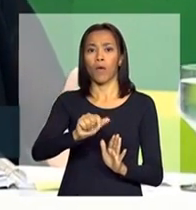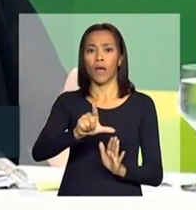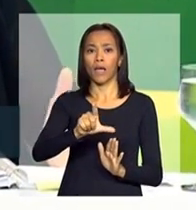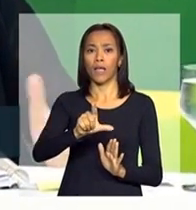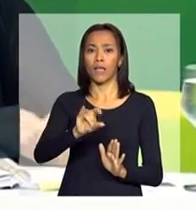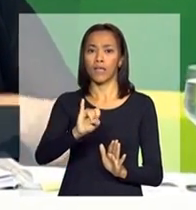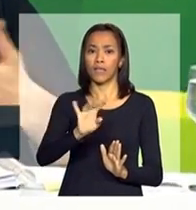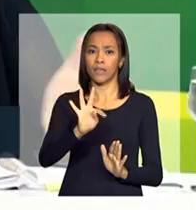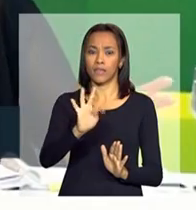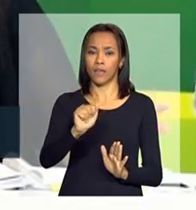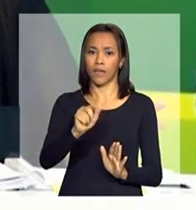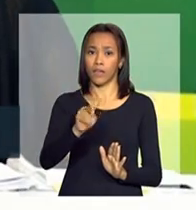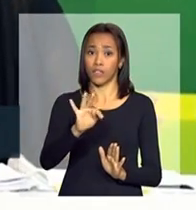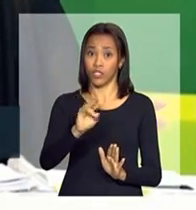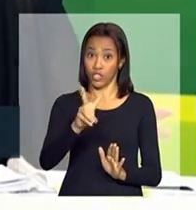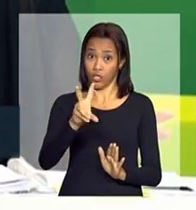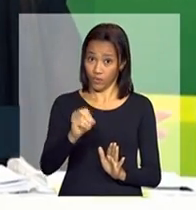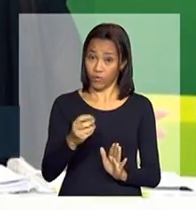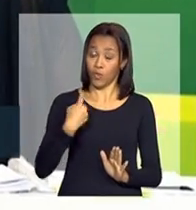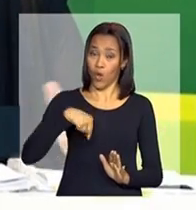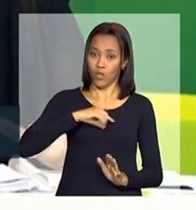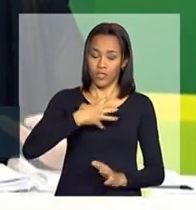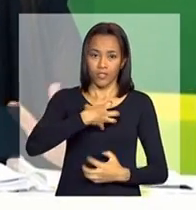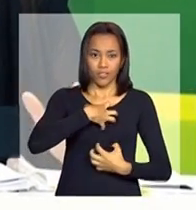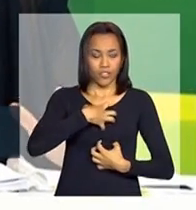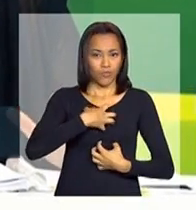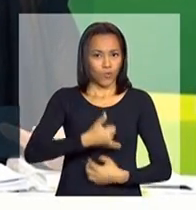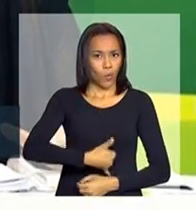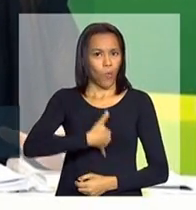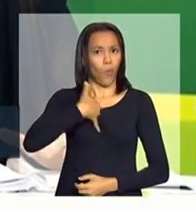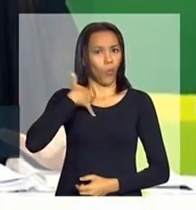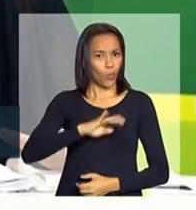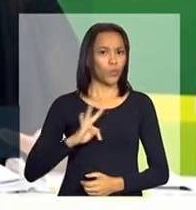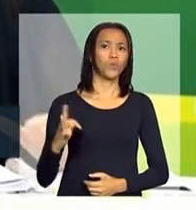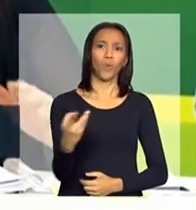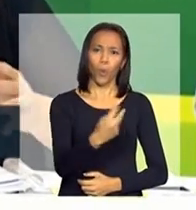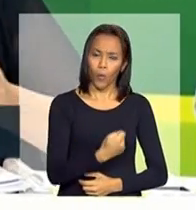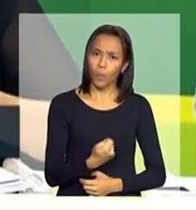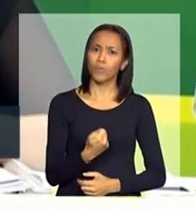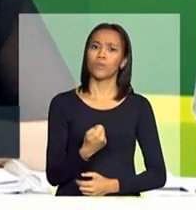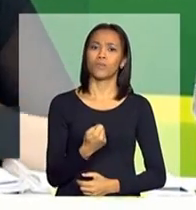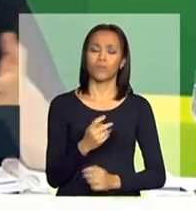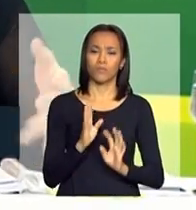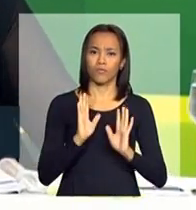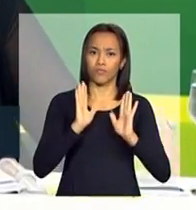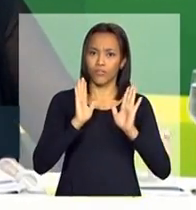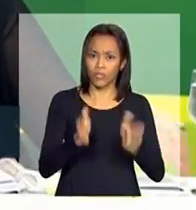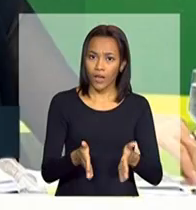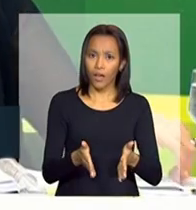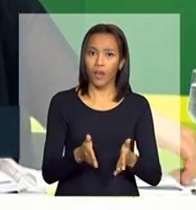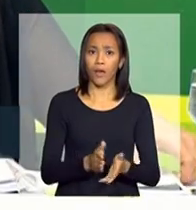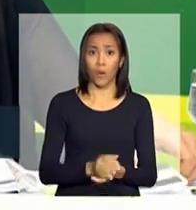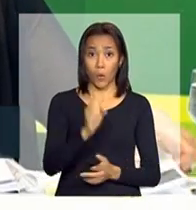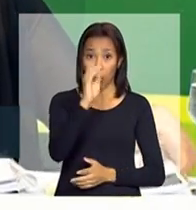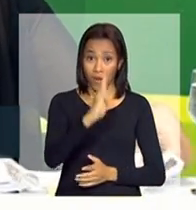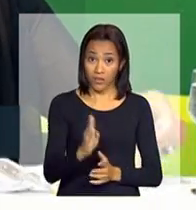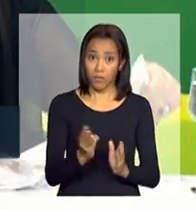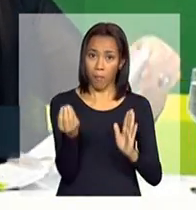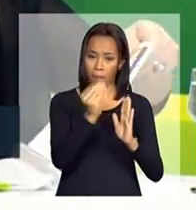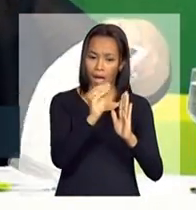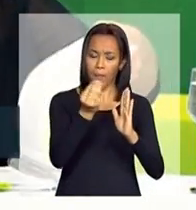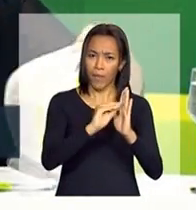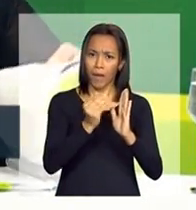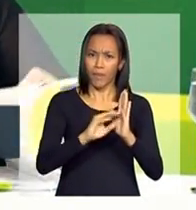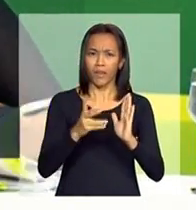que particularmente nos orgulhou a todos Tod o Brasil é citado durante todo o relatório eu